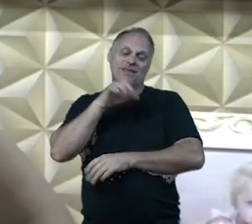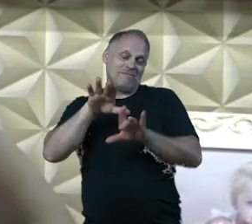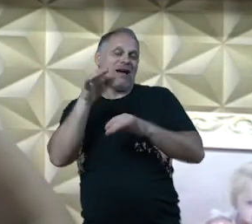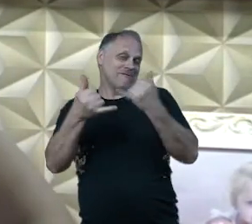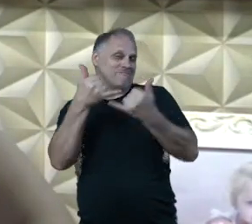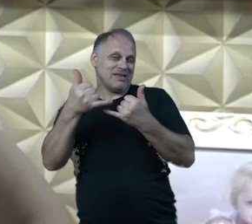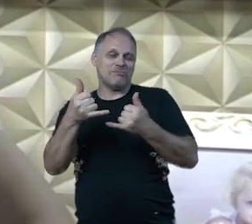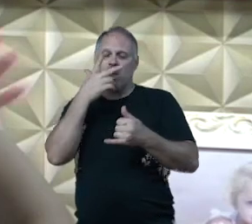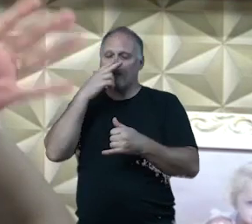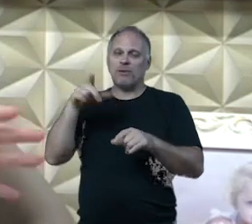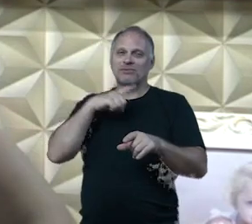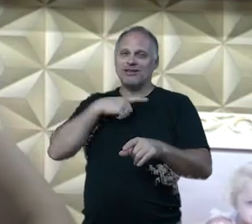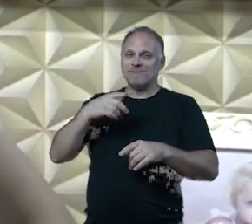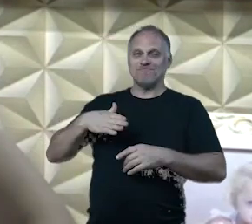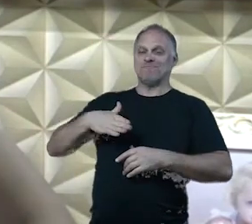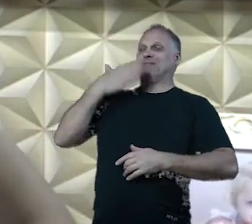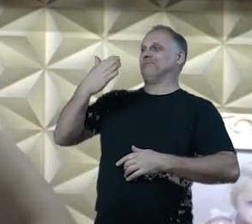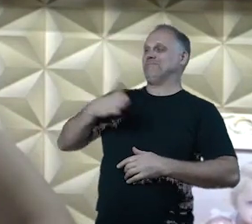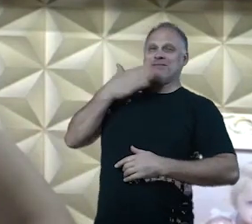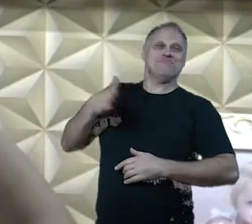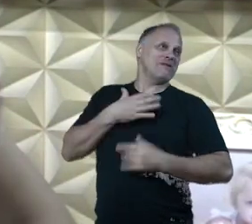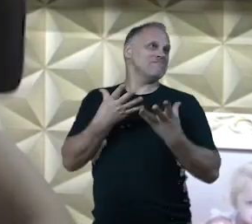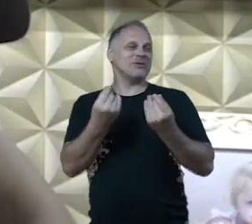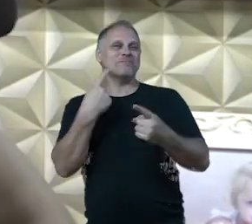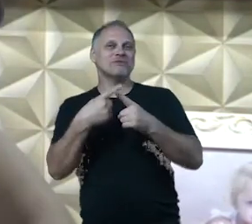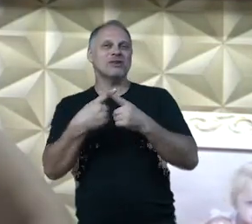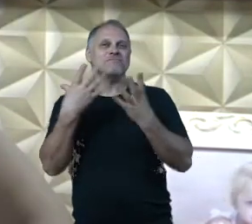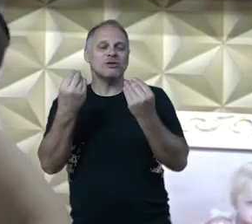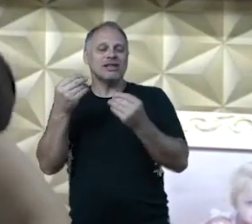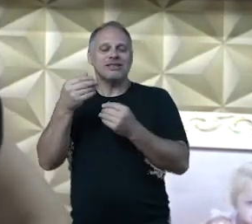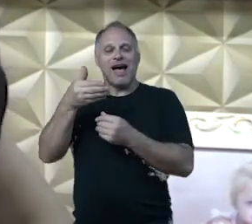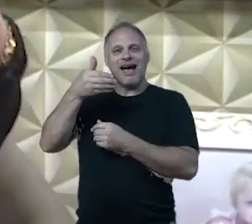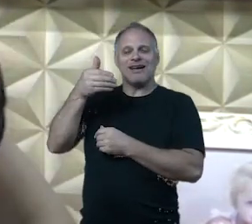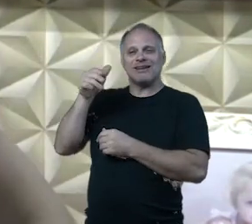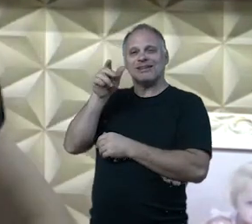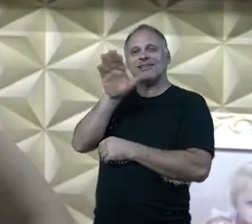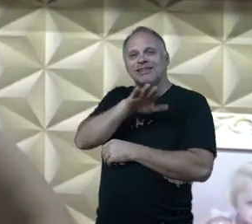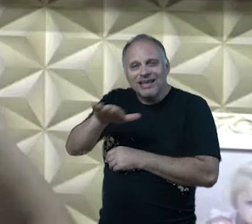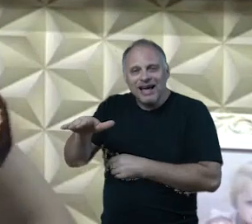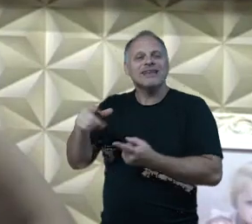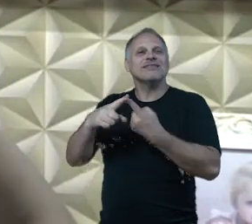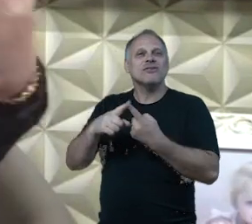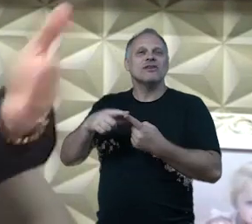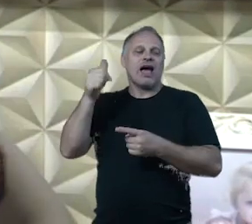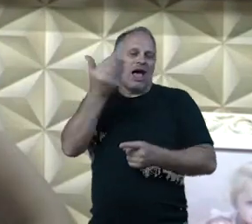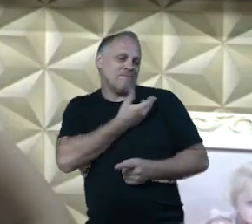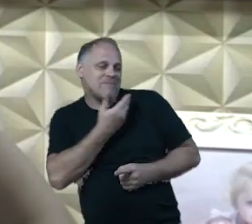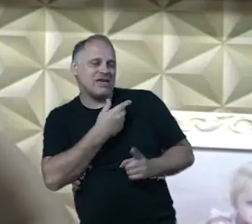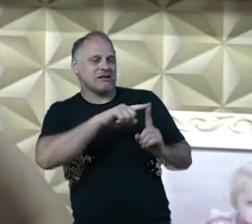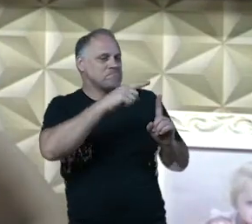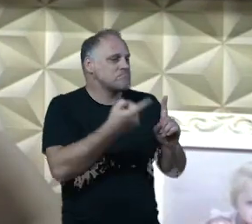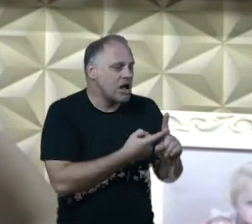eu brinco que eu sou a maior dinda do sul do país, porque eu tenho muitos afiliados e começou a vir das amigas,